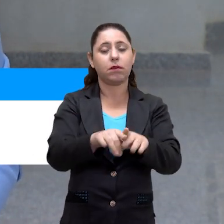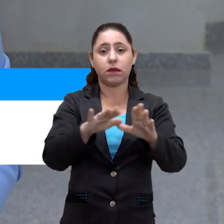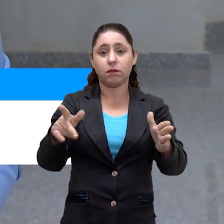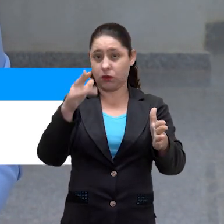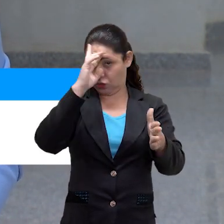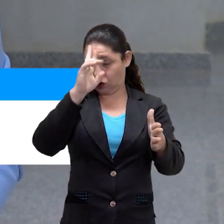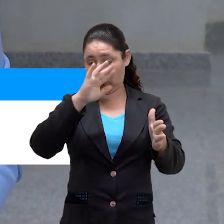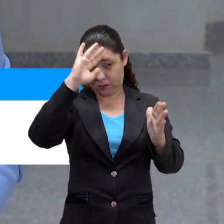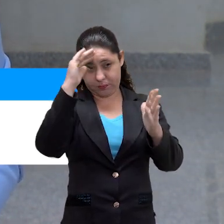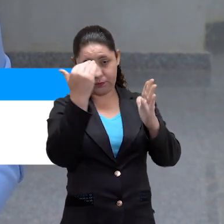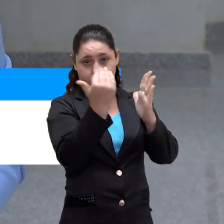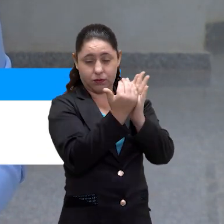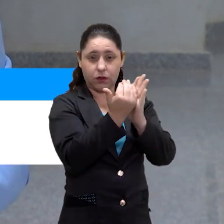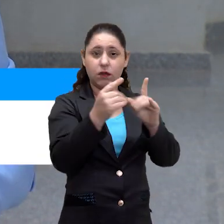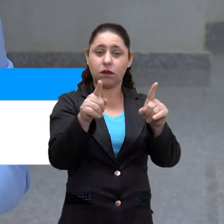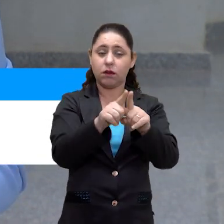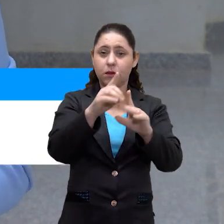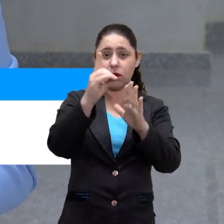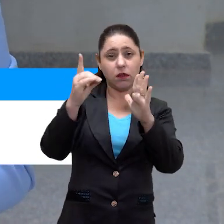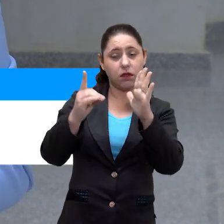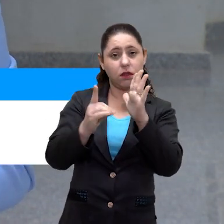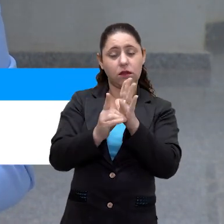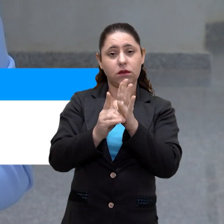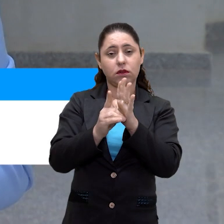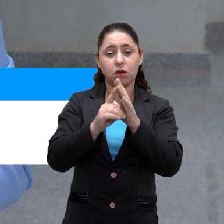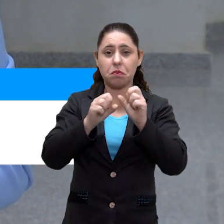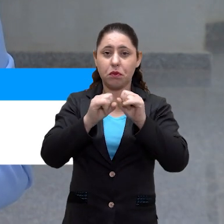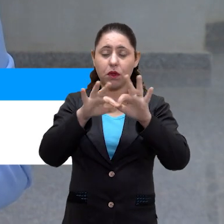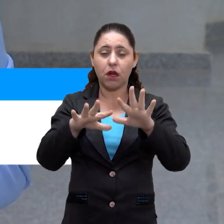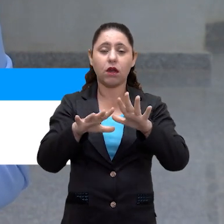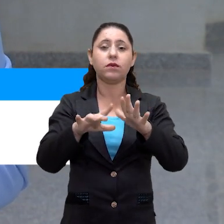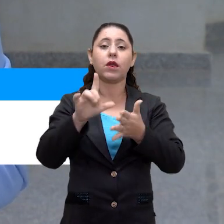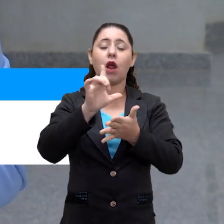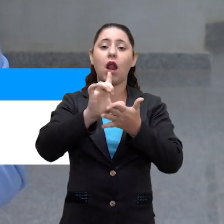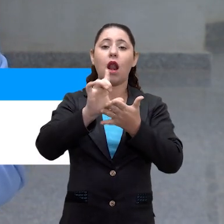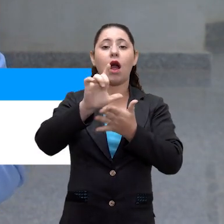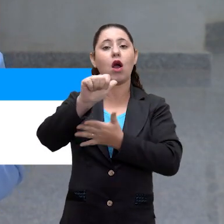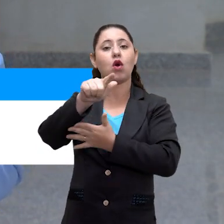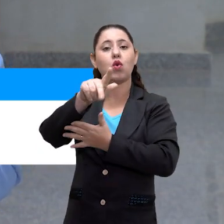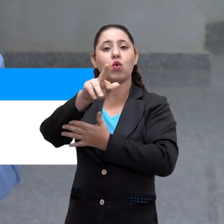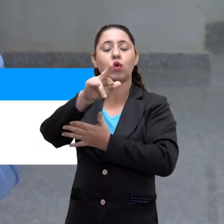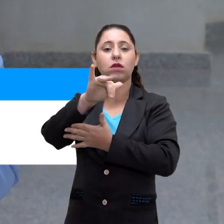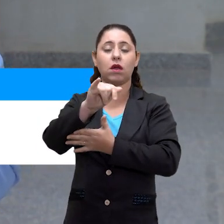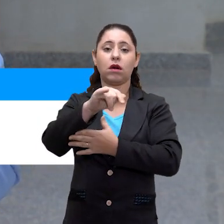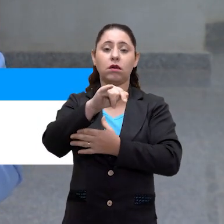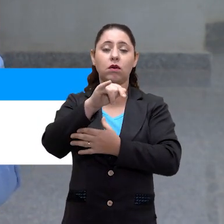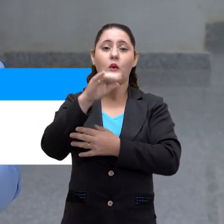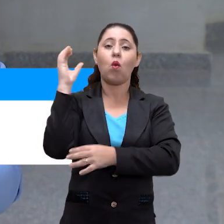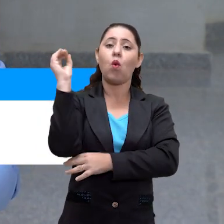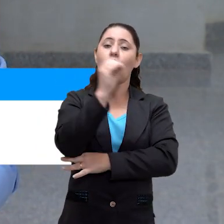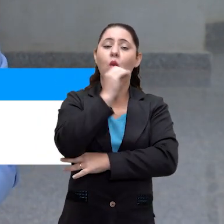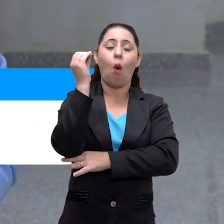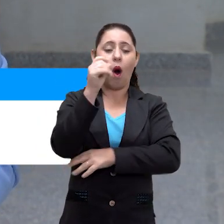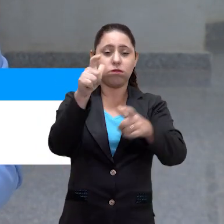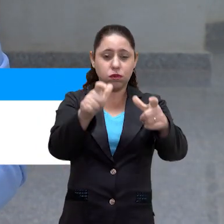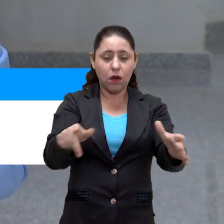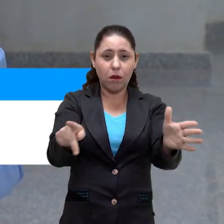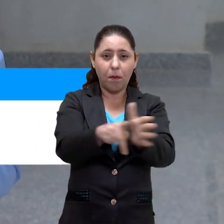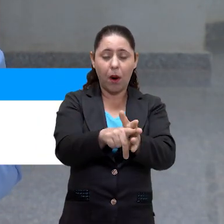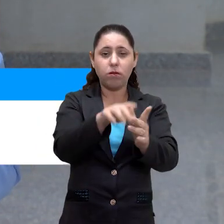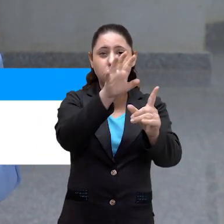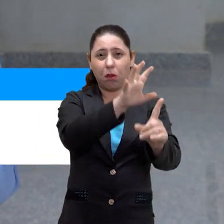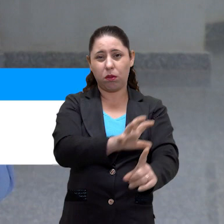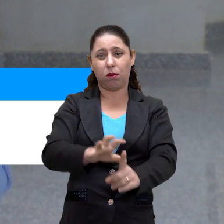de lei 02 de 2022, também da mesa diretora, que reconhece a ocorrência de calamidade pública em Laguna Carapã,